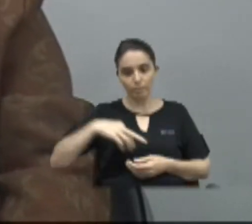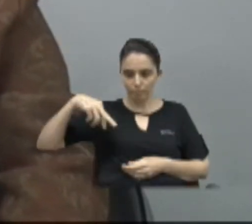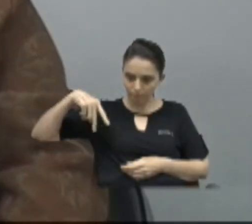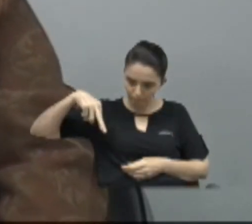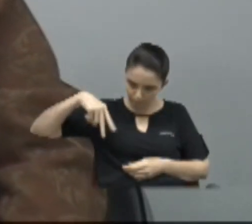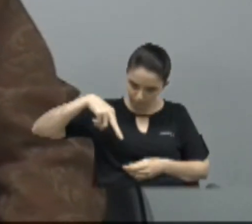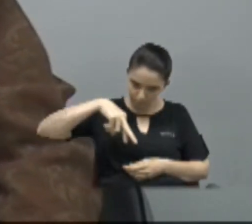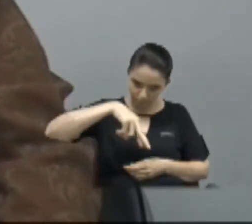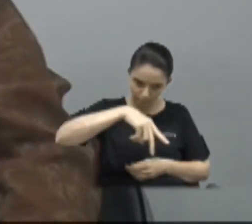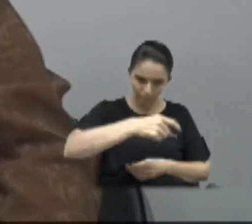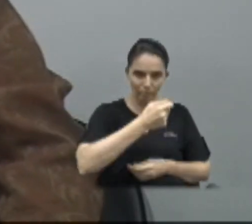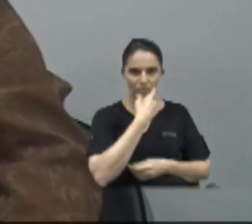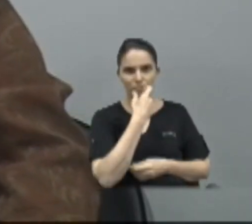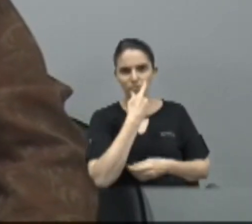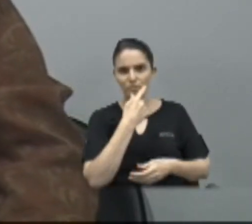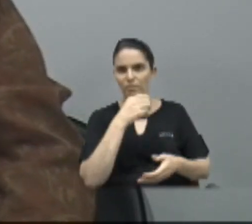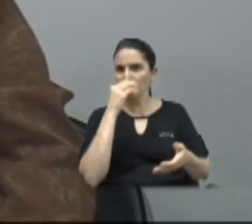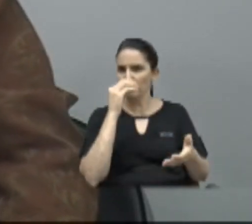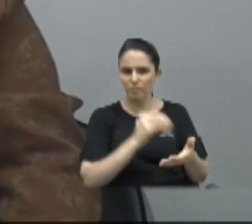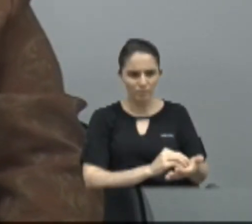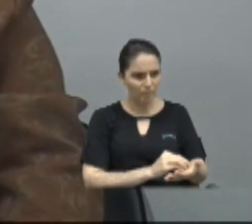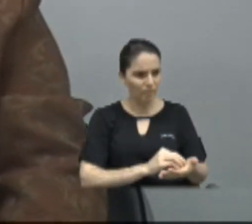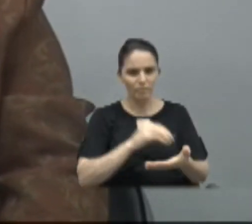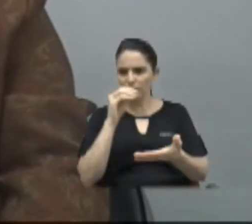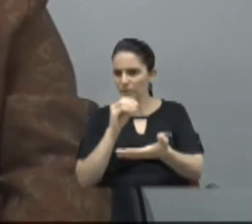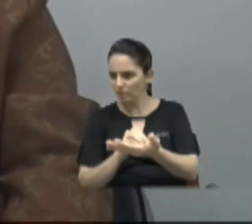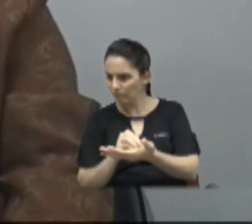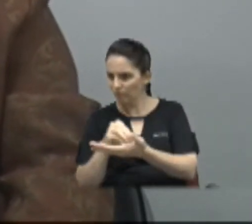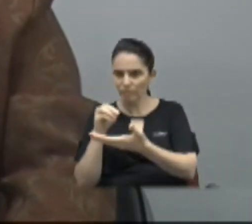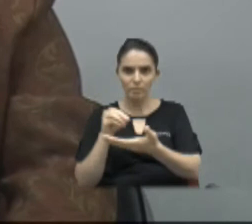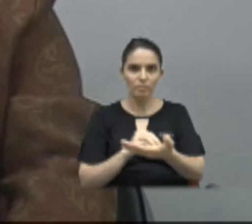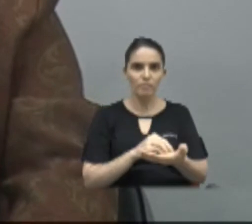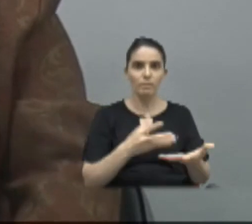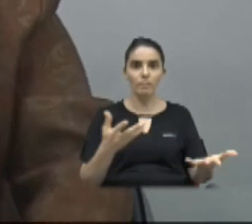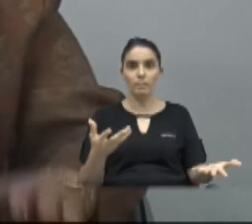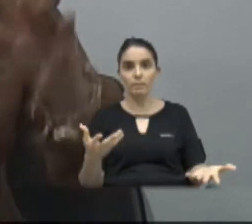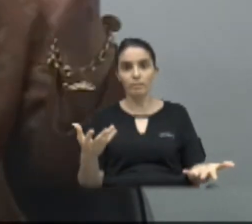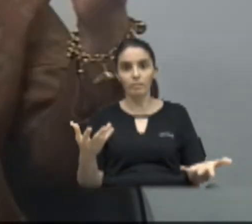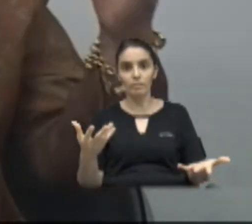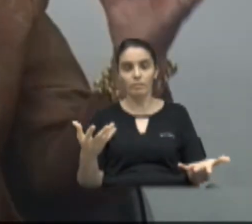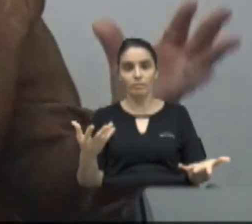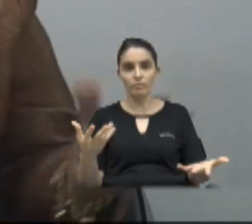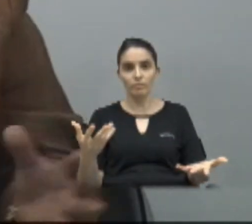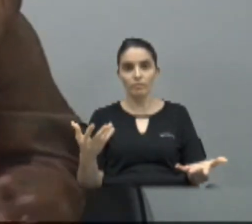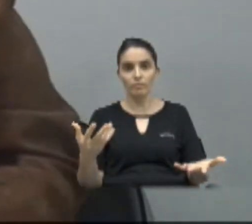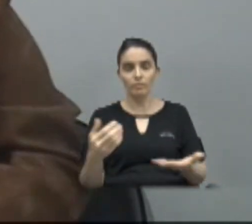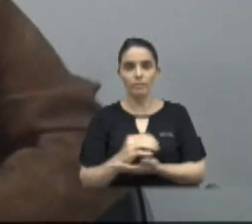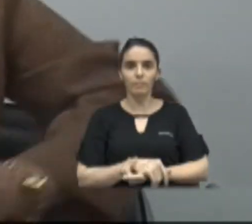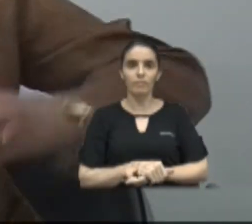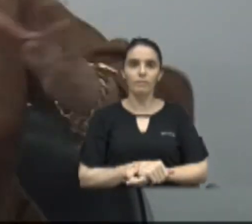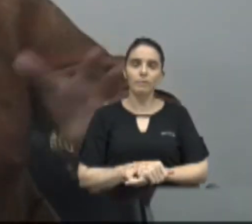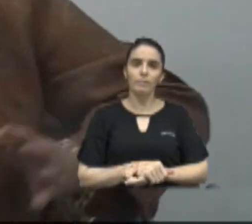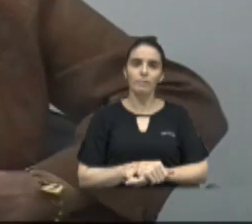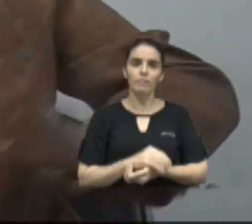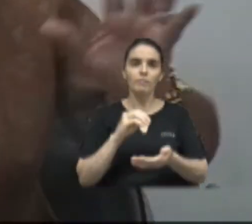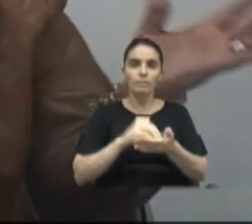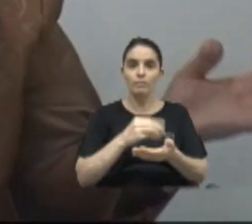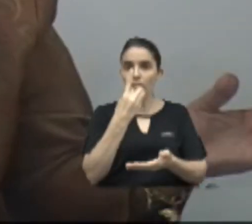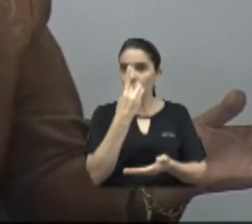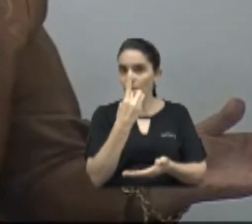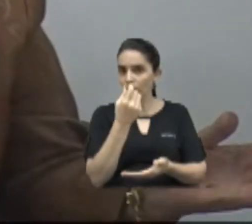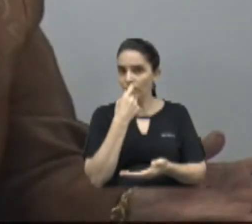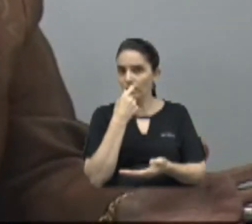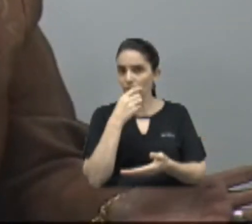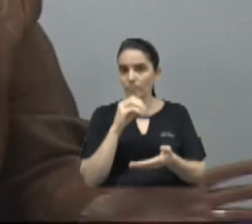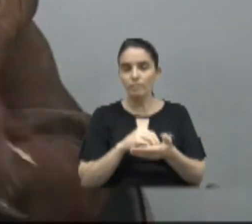cá, faltando remédio aqui, ali, lá. Aí, quando falta uma medicação só, aí todo mundo fica trabalhando em cima daquela medicação que não tem. E o